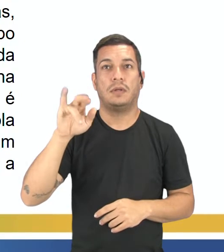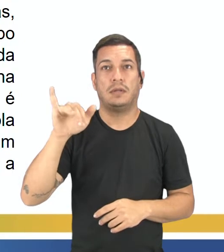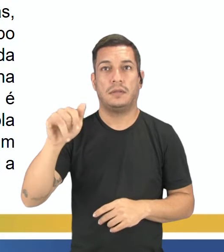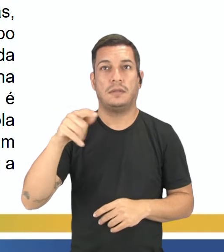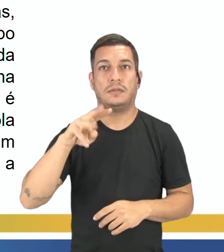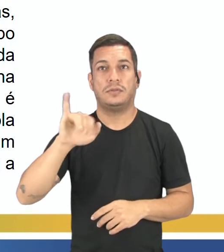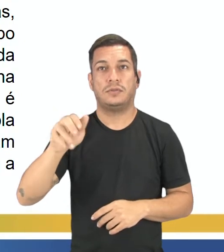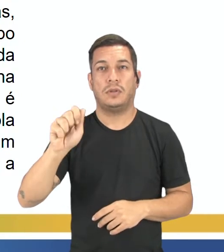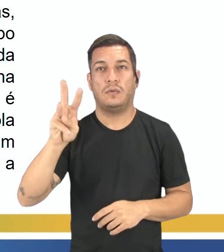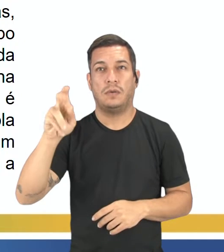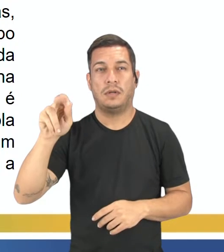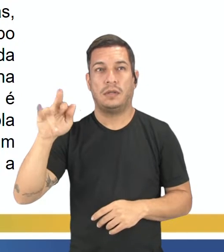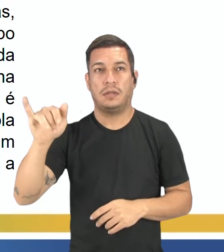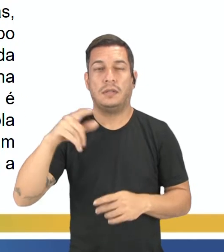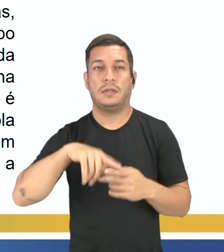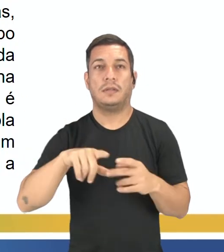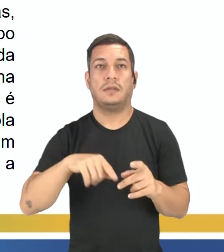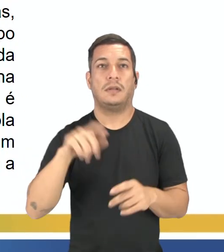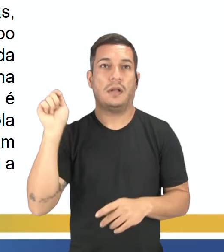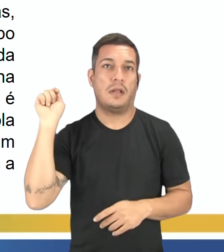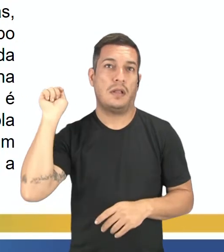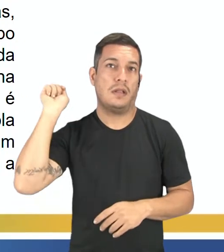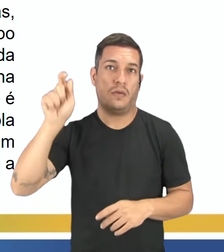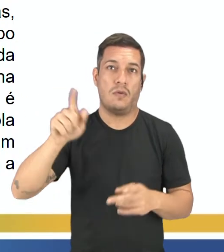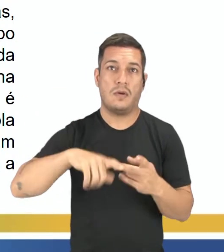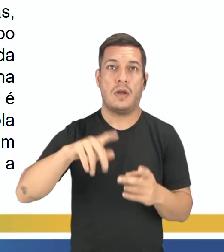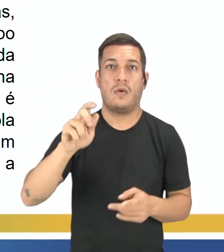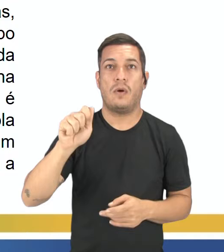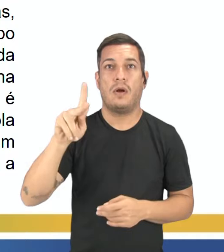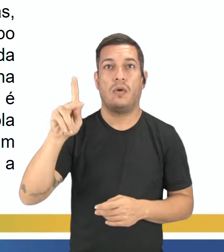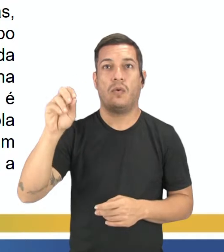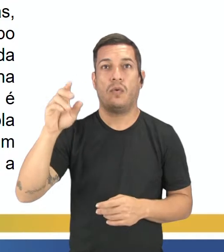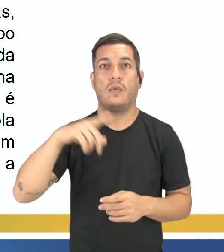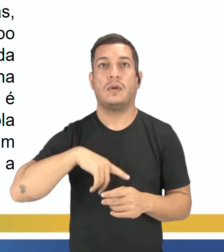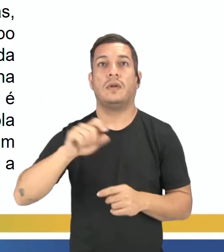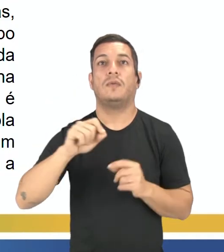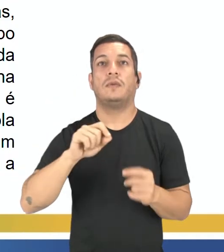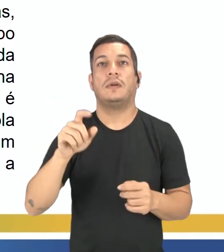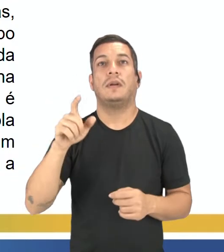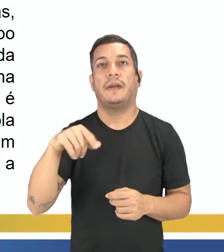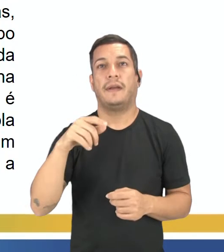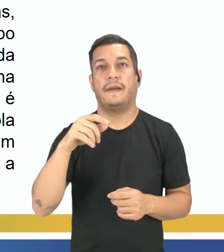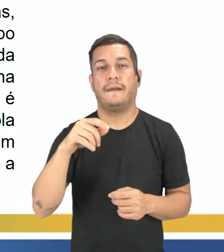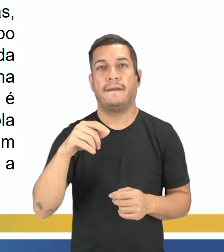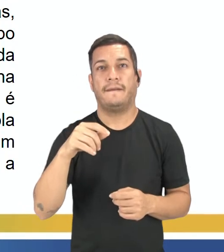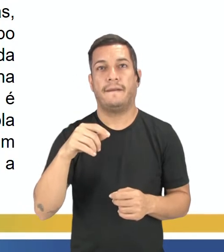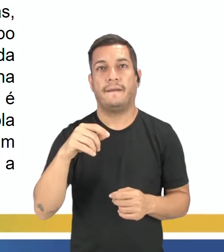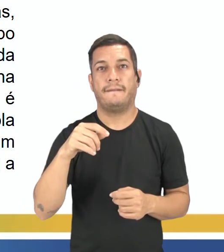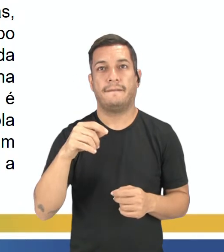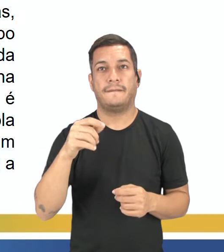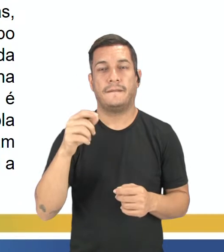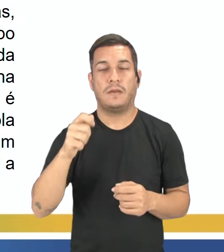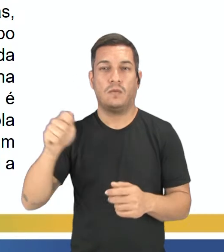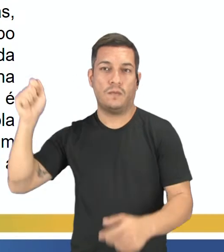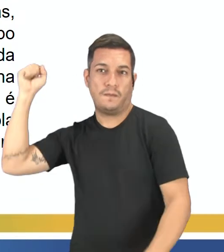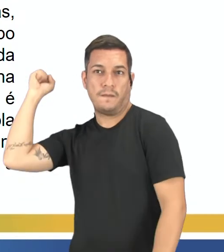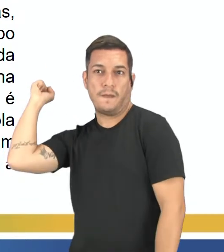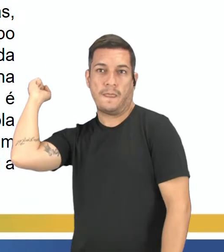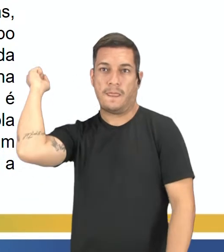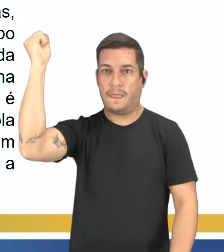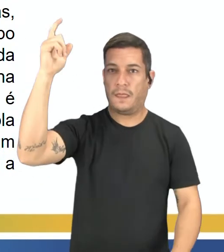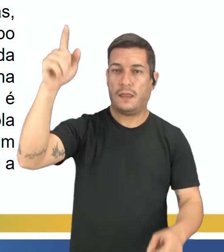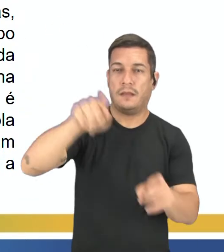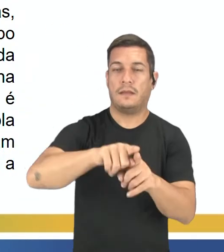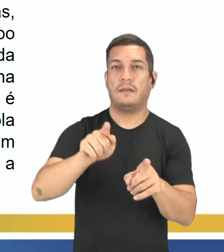corpo do adversário, o acô, que é uma espécie de revezamento com bambu, assim como acontece o revezamento de corrida com a gente com bastão,